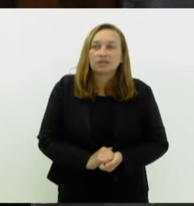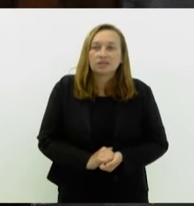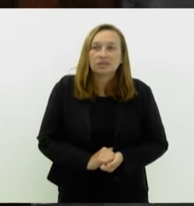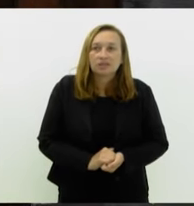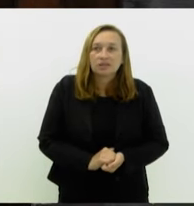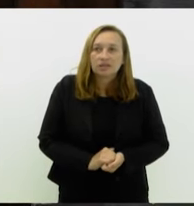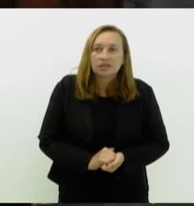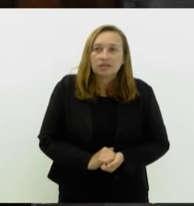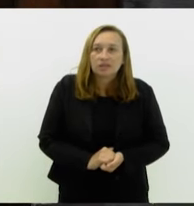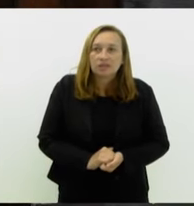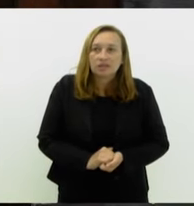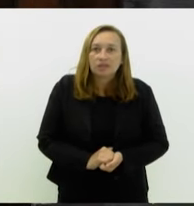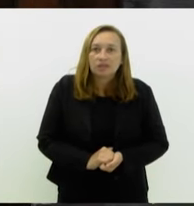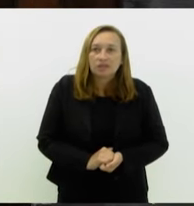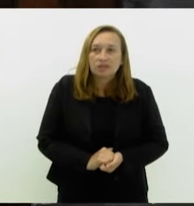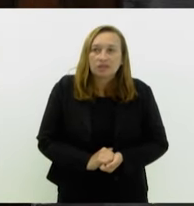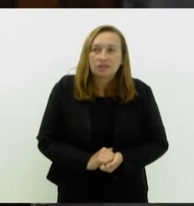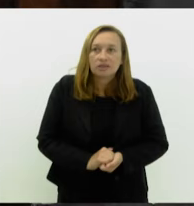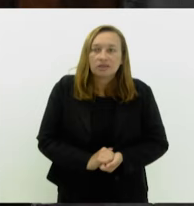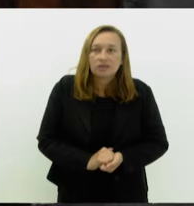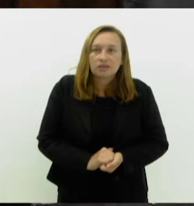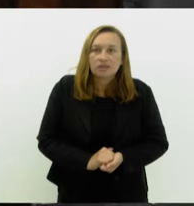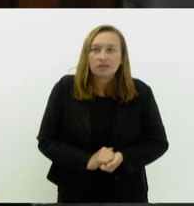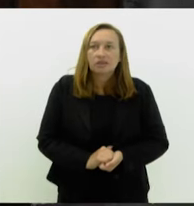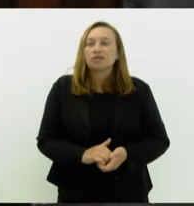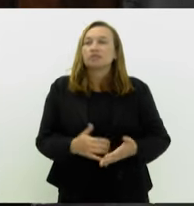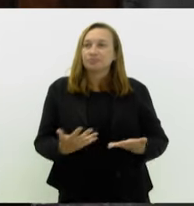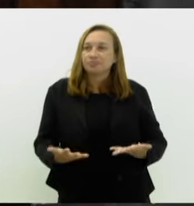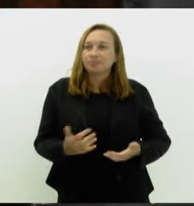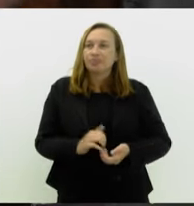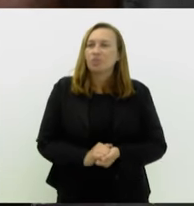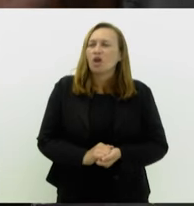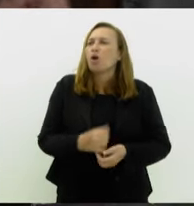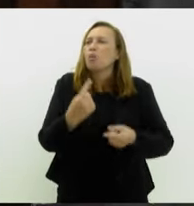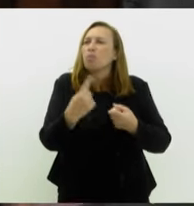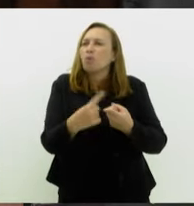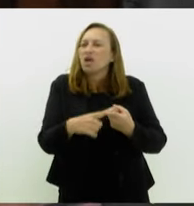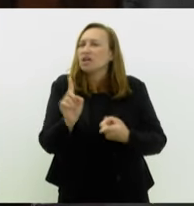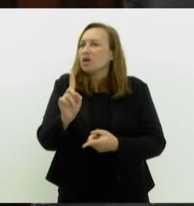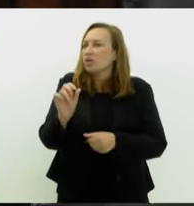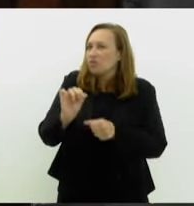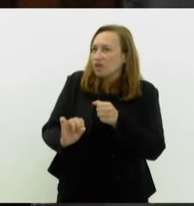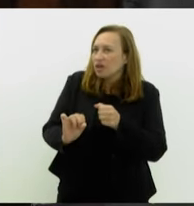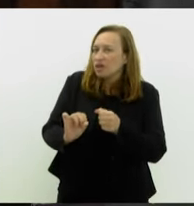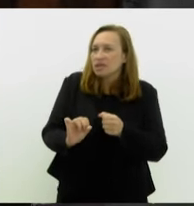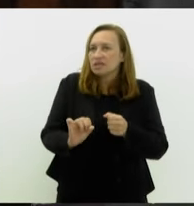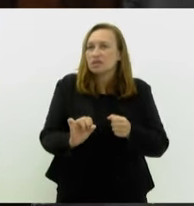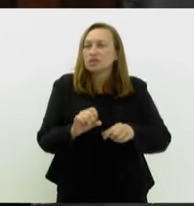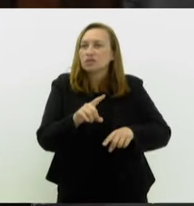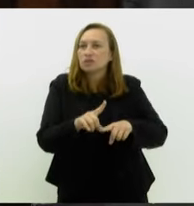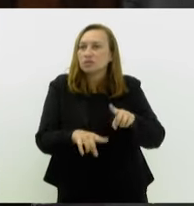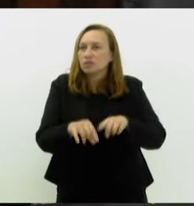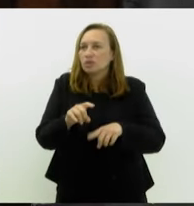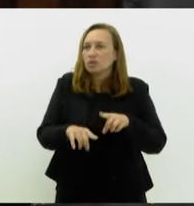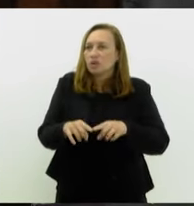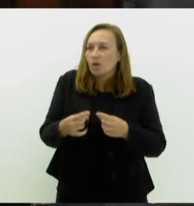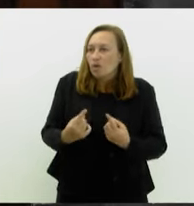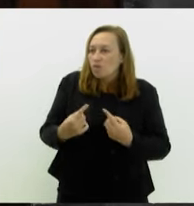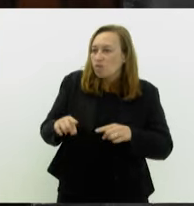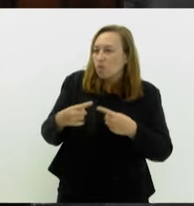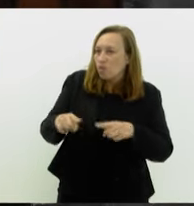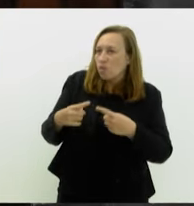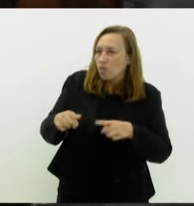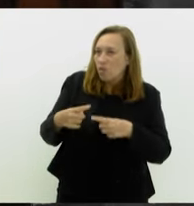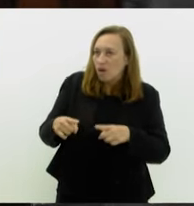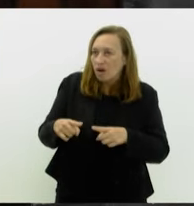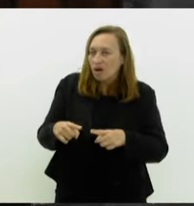informações pra gente até para diagnosticar Por que que não fez não tem o equipamento a gente provoca as bancadas